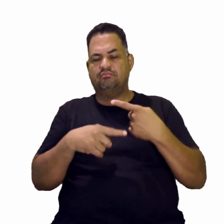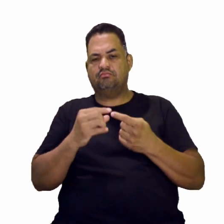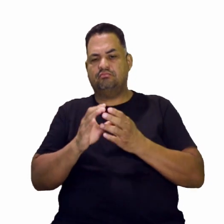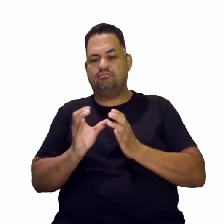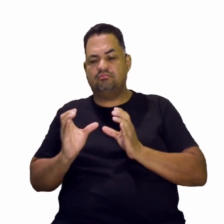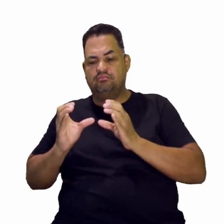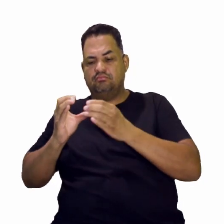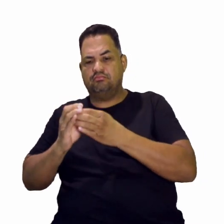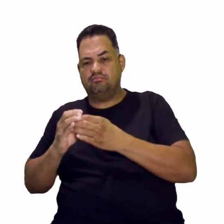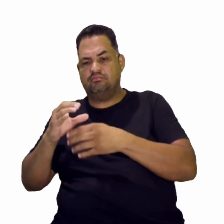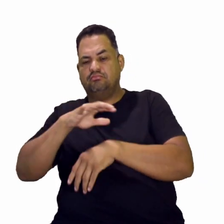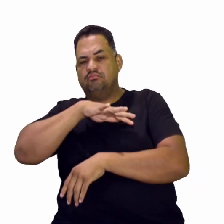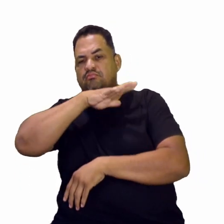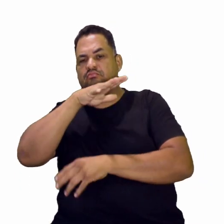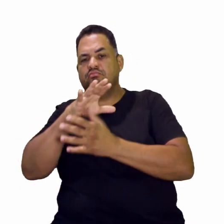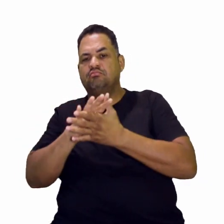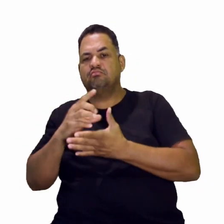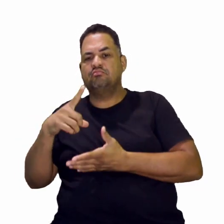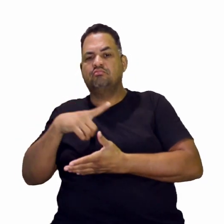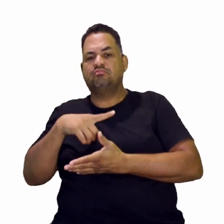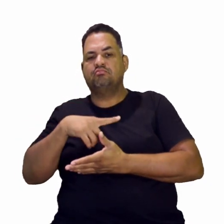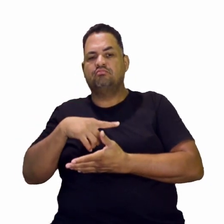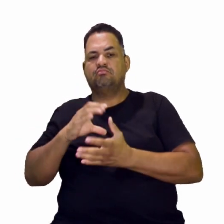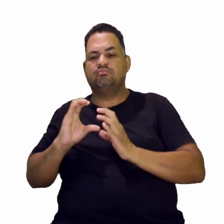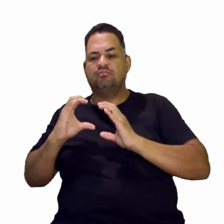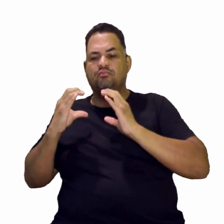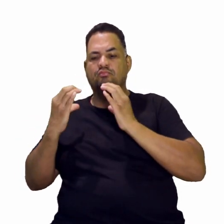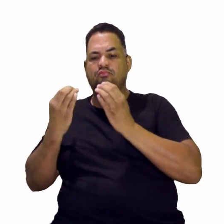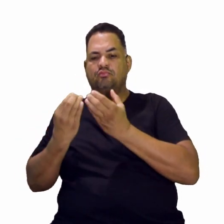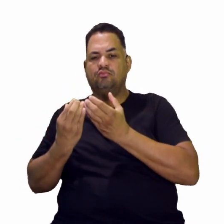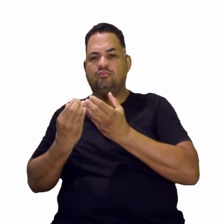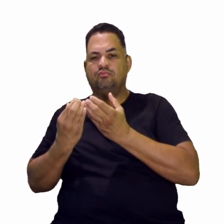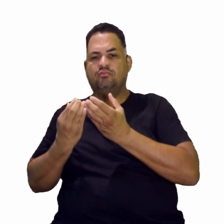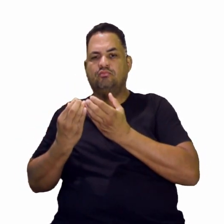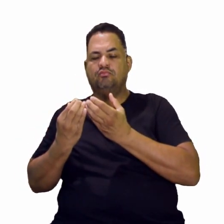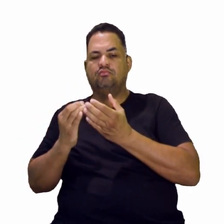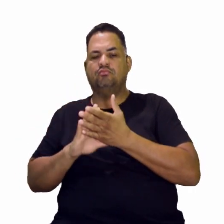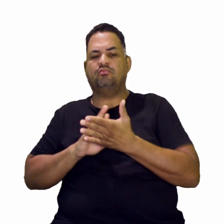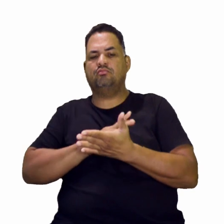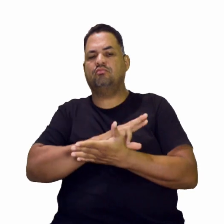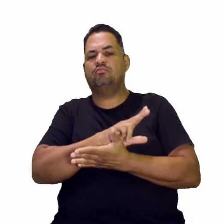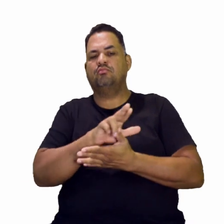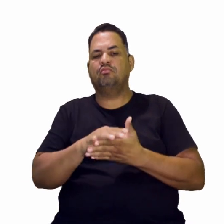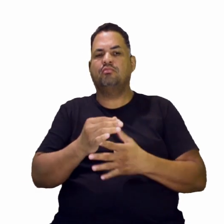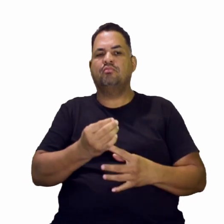nível, população. Terceiro nível, comunidade. Tá?